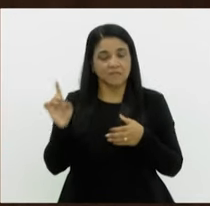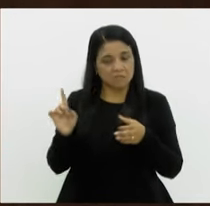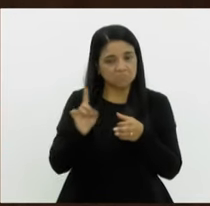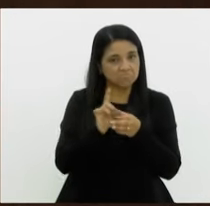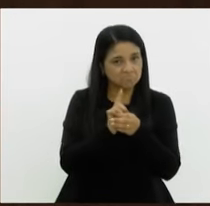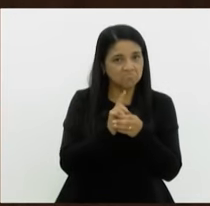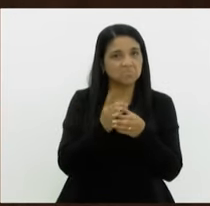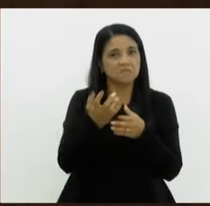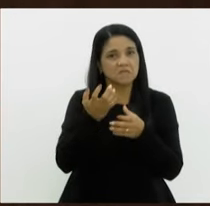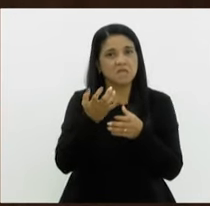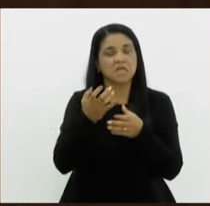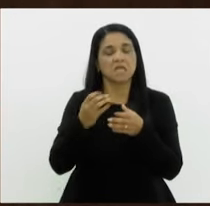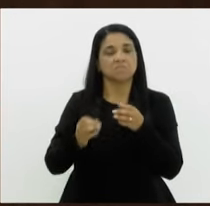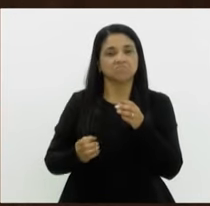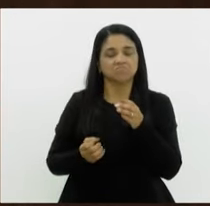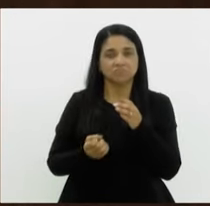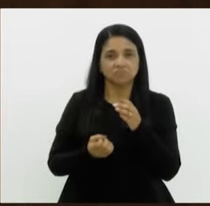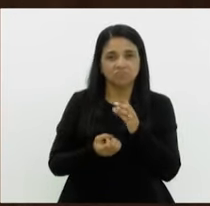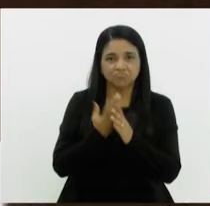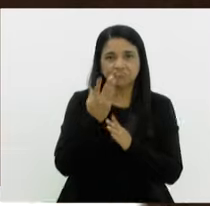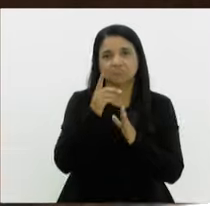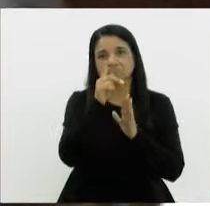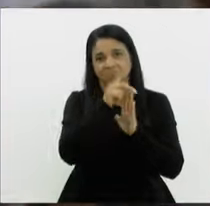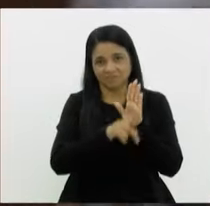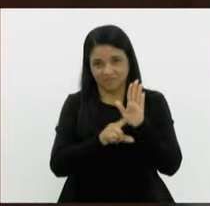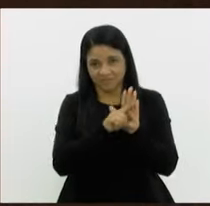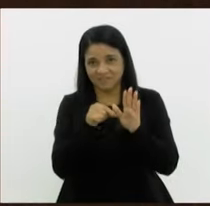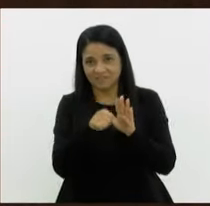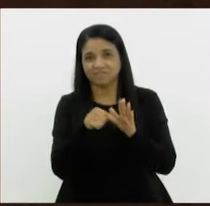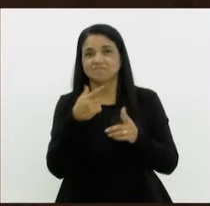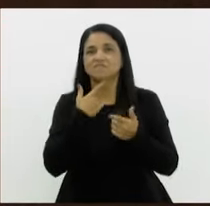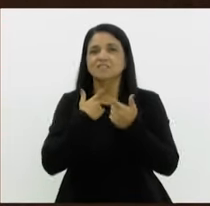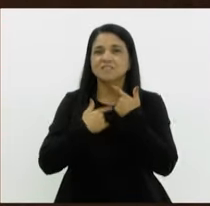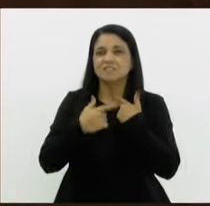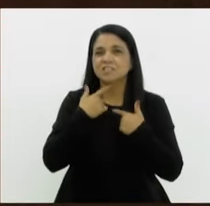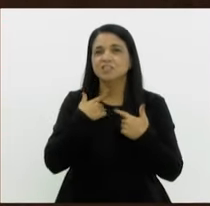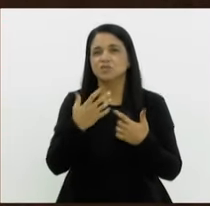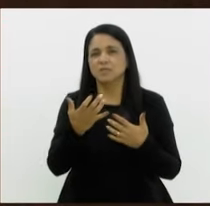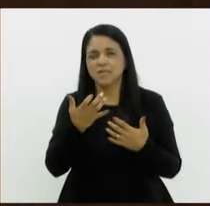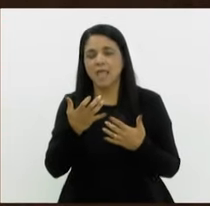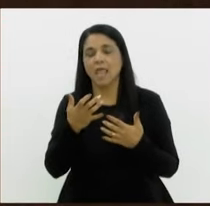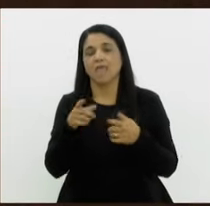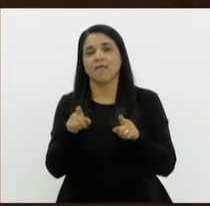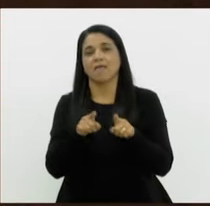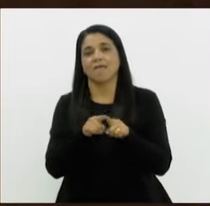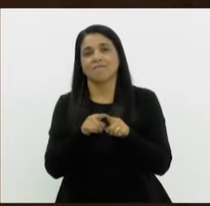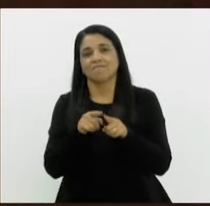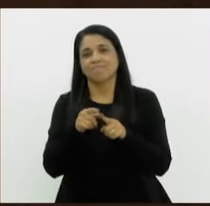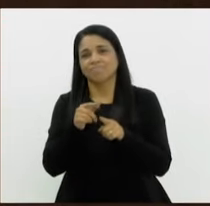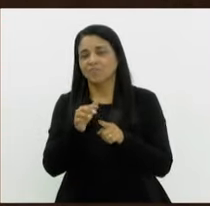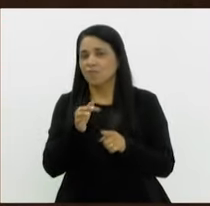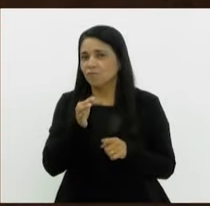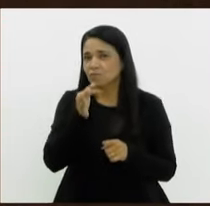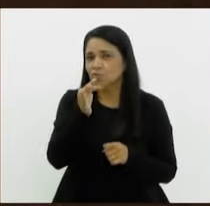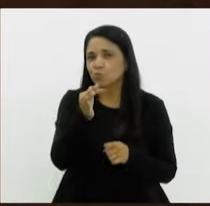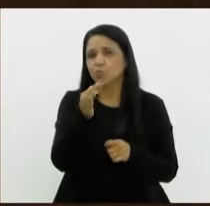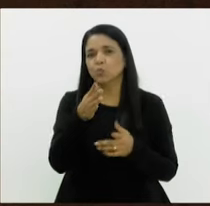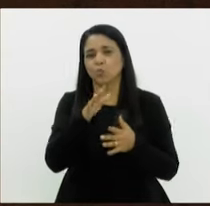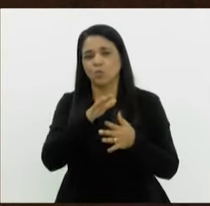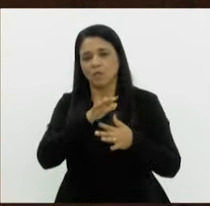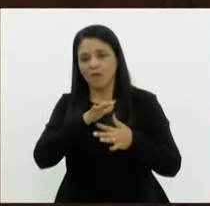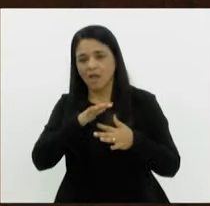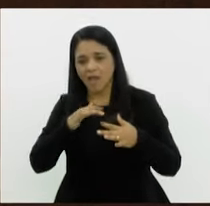para todos que assim o desejarem, porque eu sei que é do desejo de todos ver cada vez mais a rede de